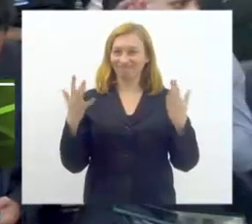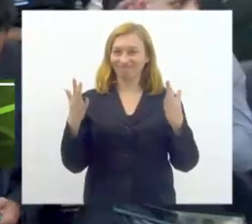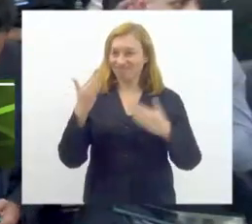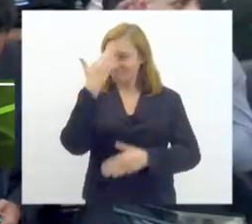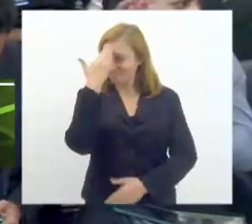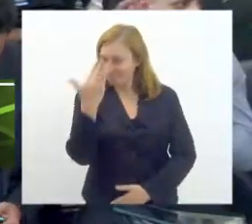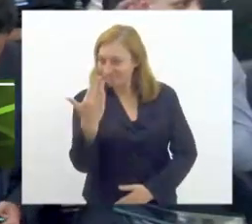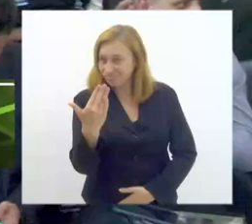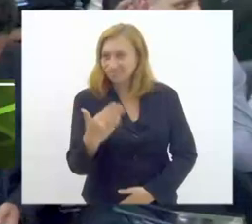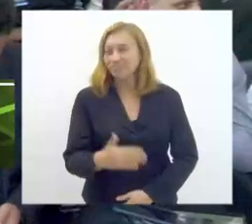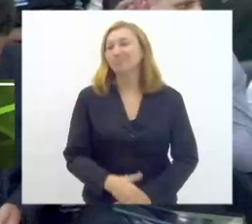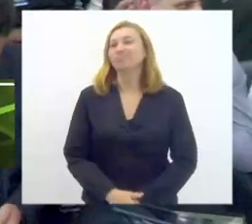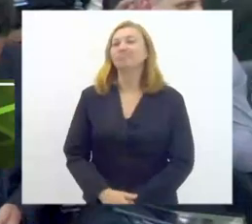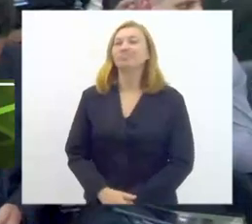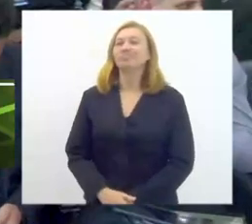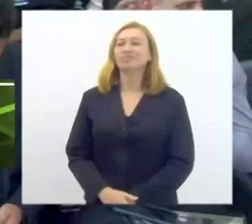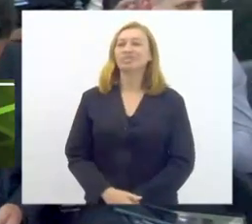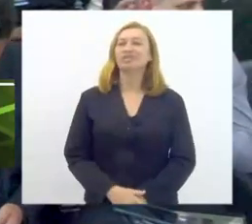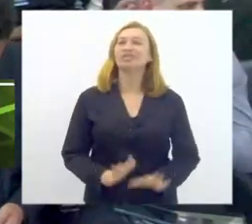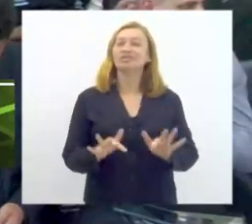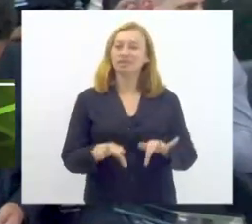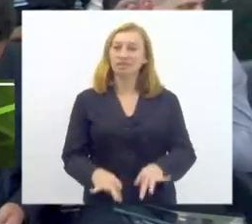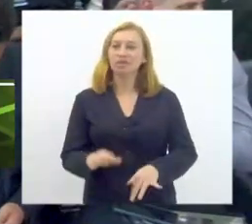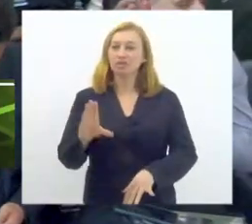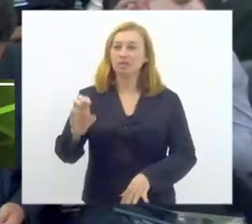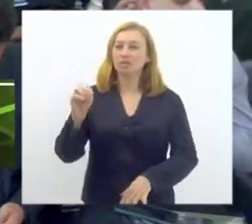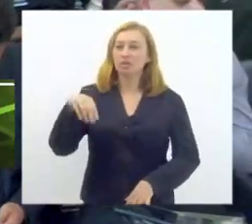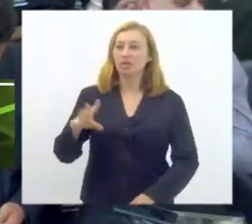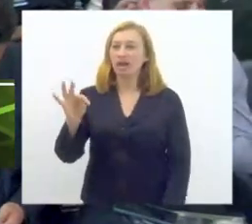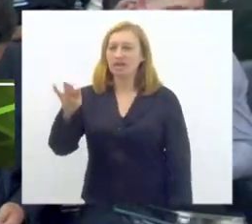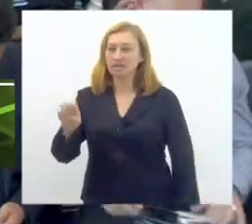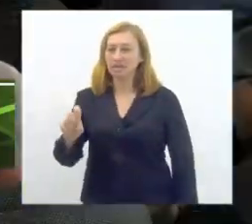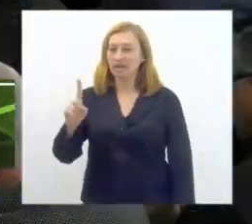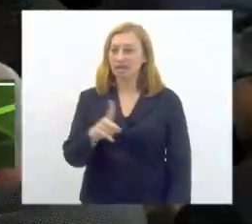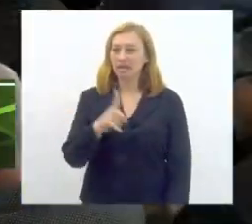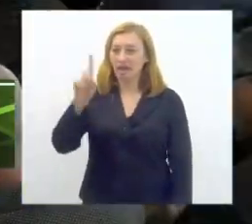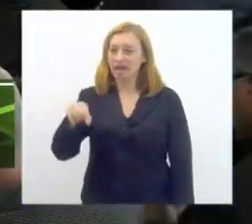Muito obrigado e reiterando, o Conleste é nosso.